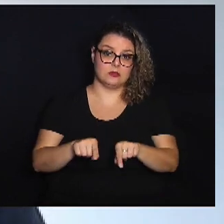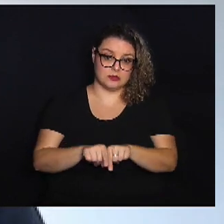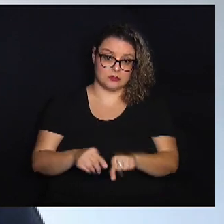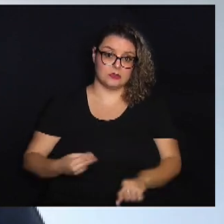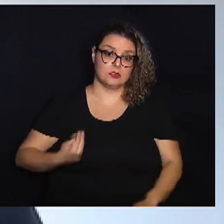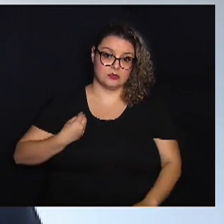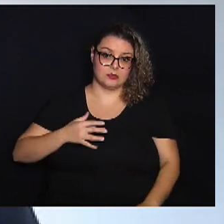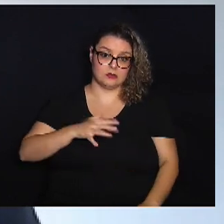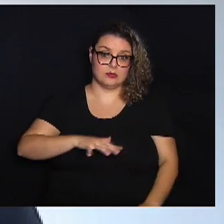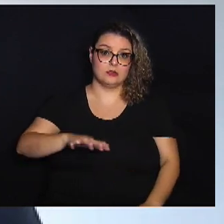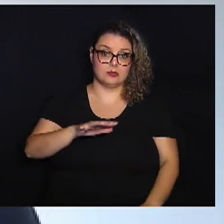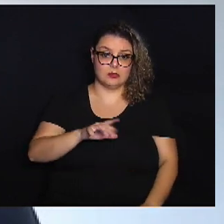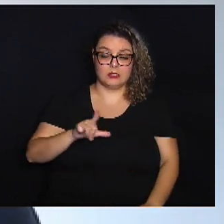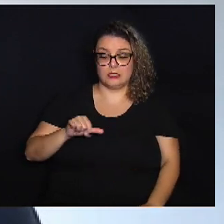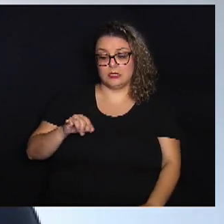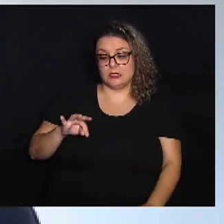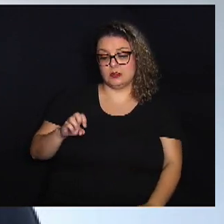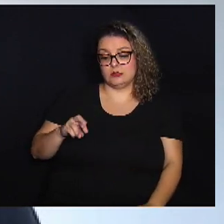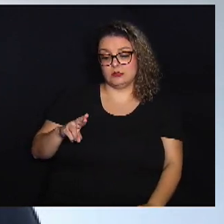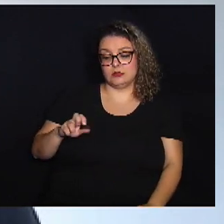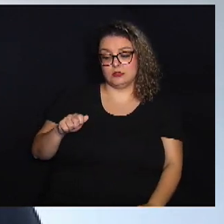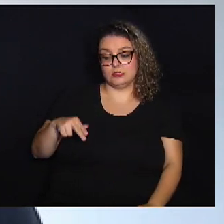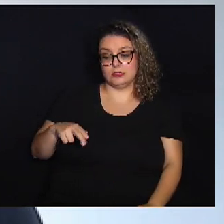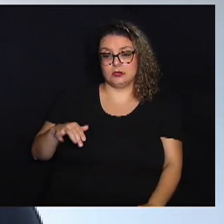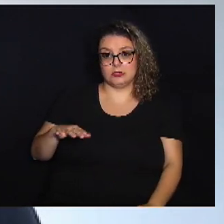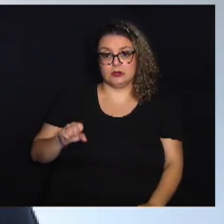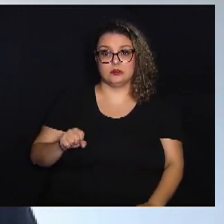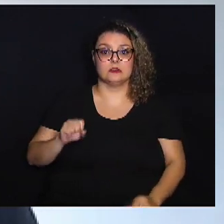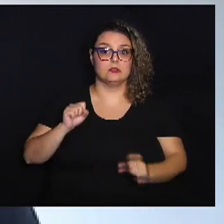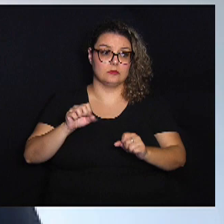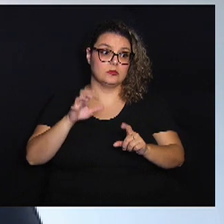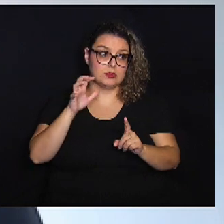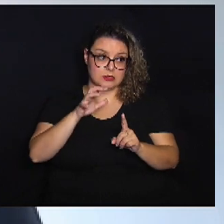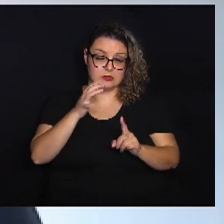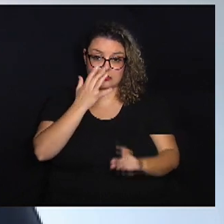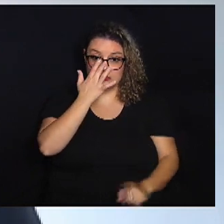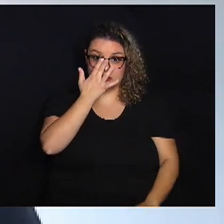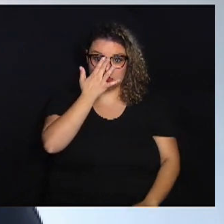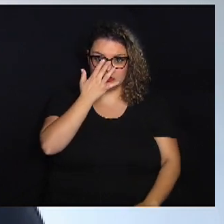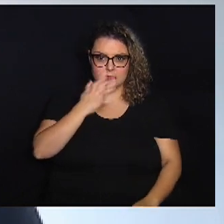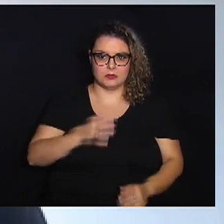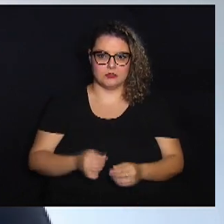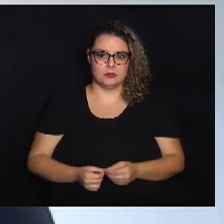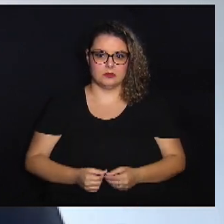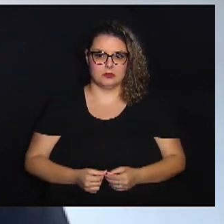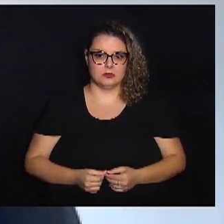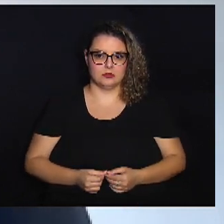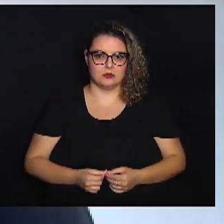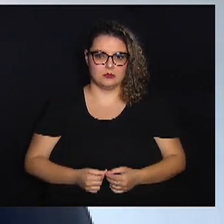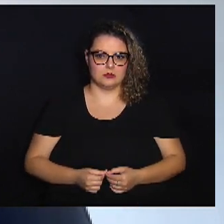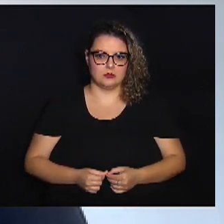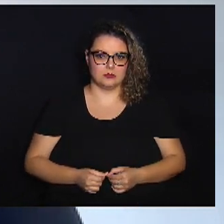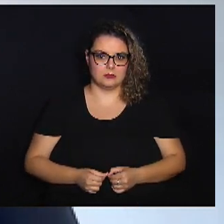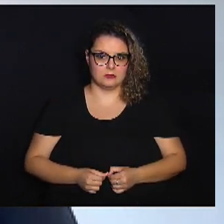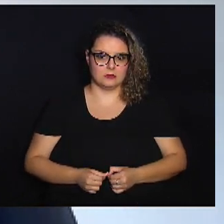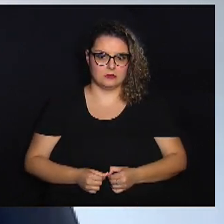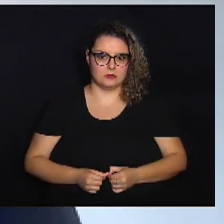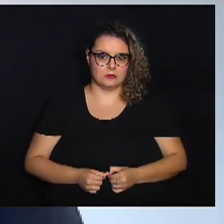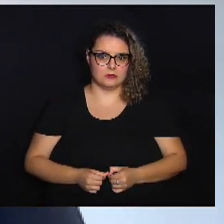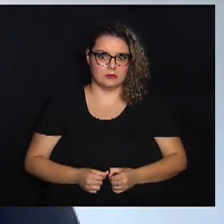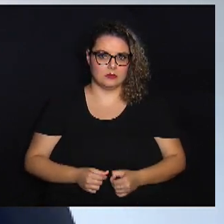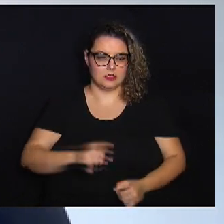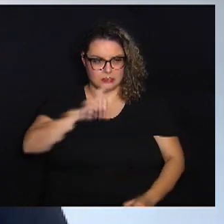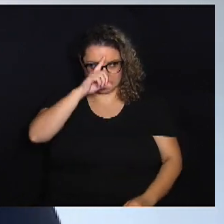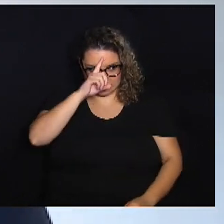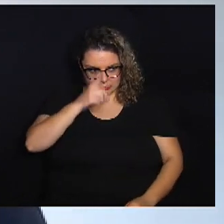áreas litorâneas, que podem ser atingidas. Inclusive, esses proprietários que querem